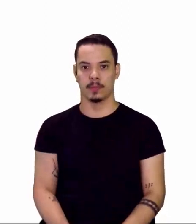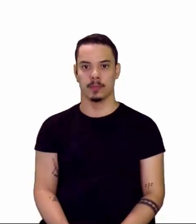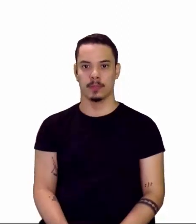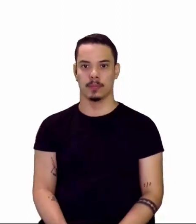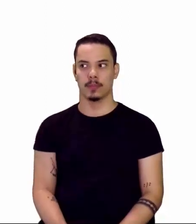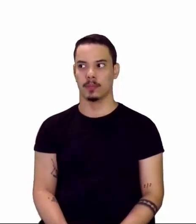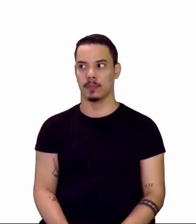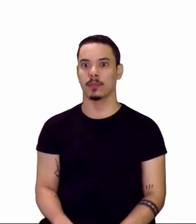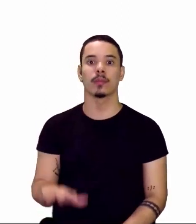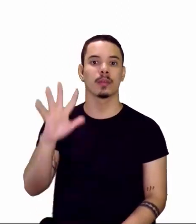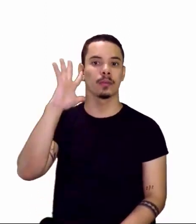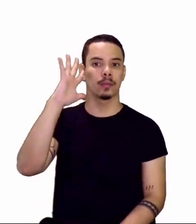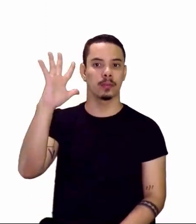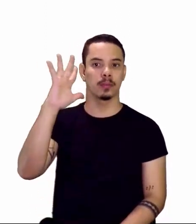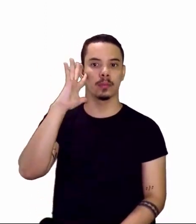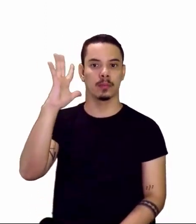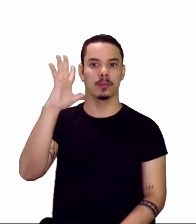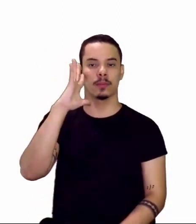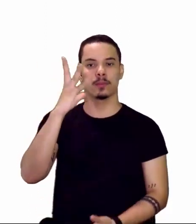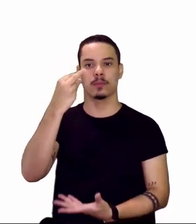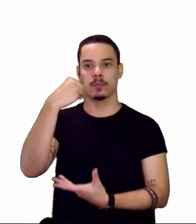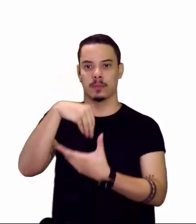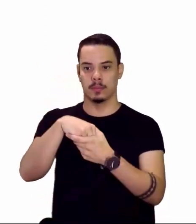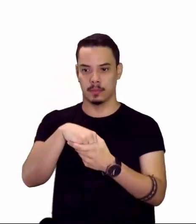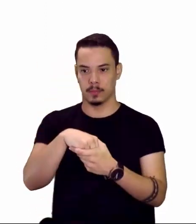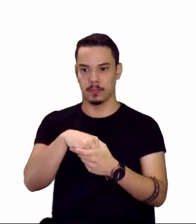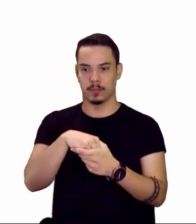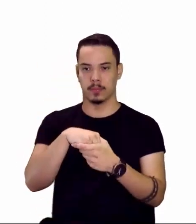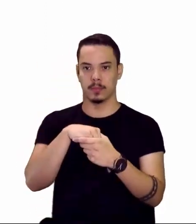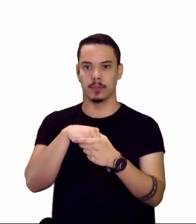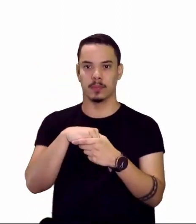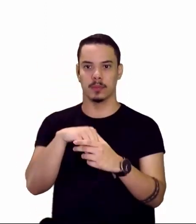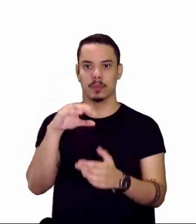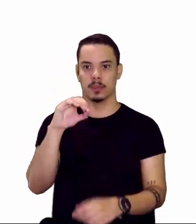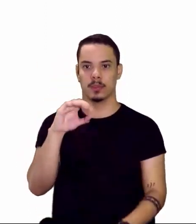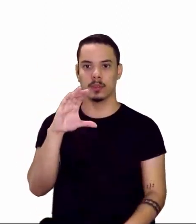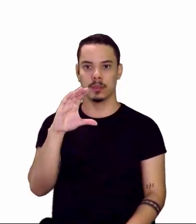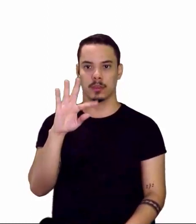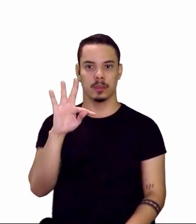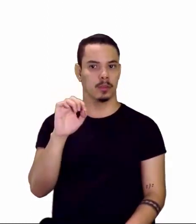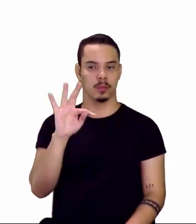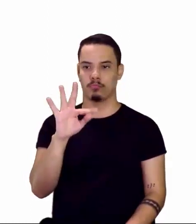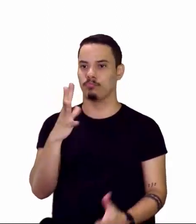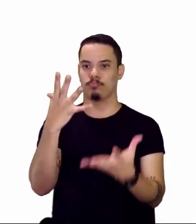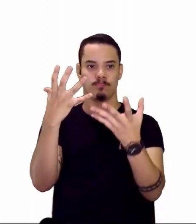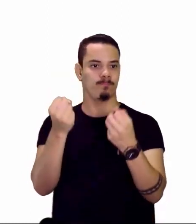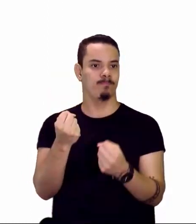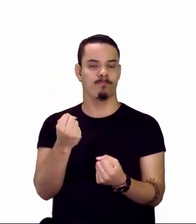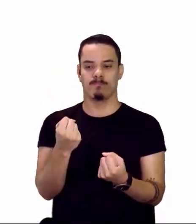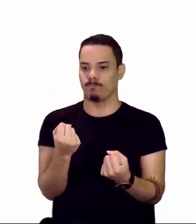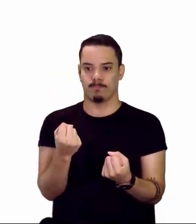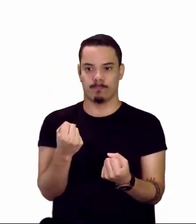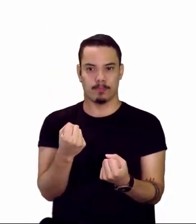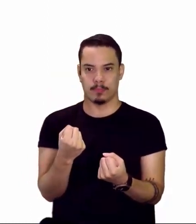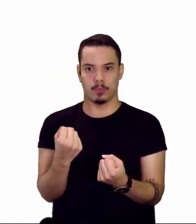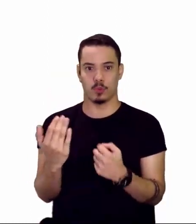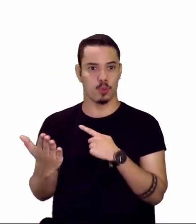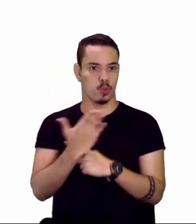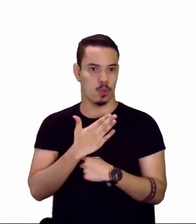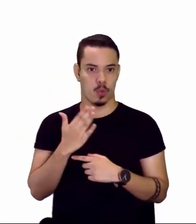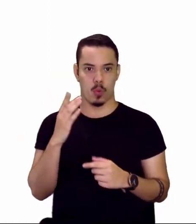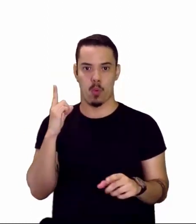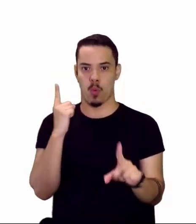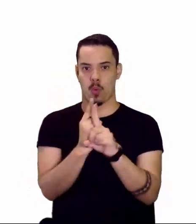a teoria do octeto não nos ajuda a encontrar a fórmula de todos